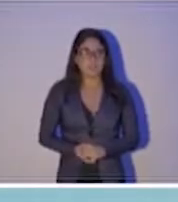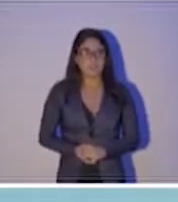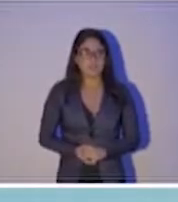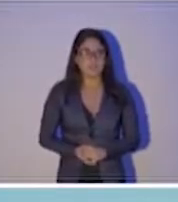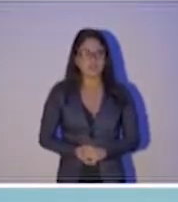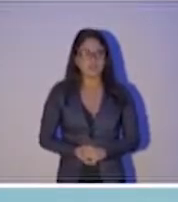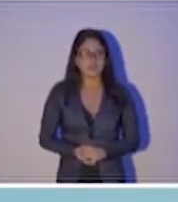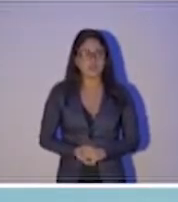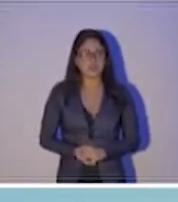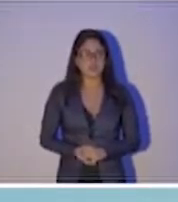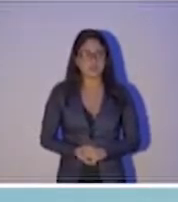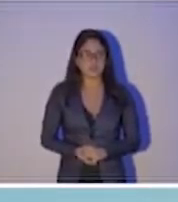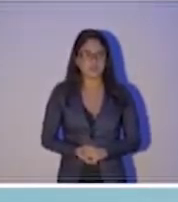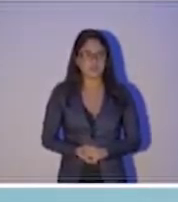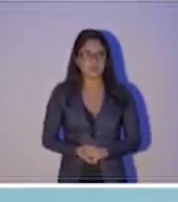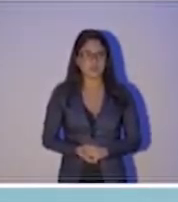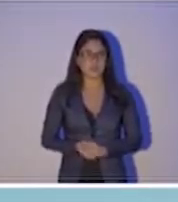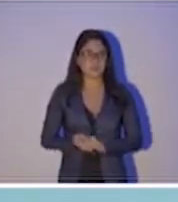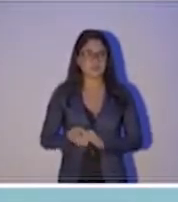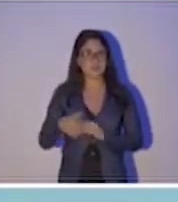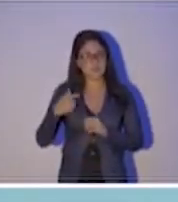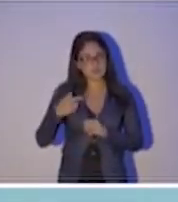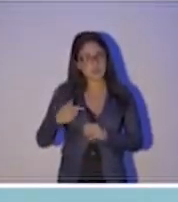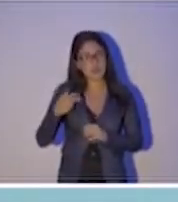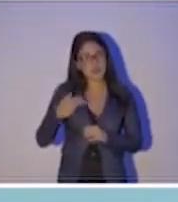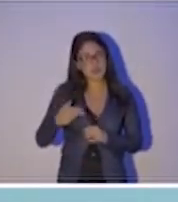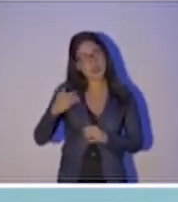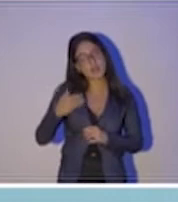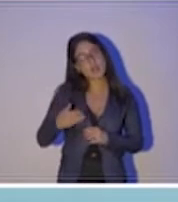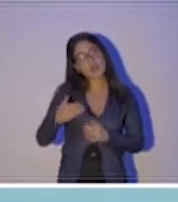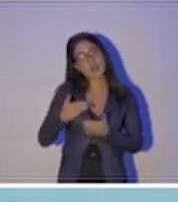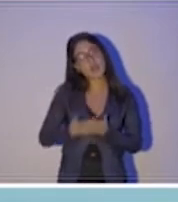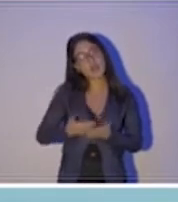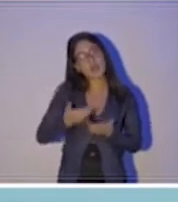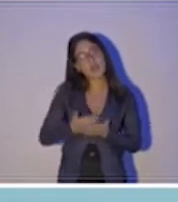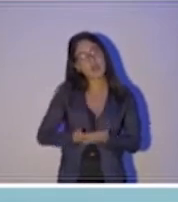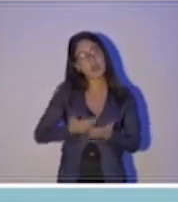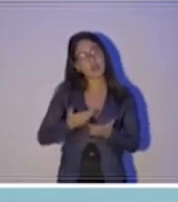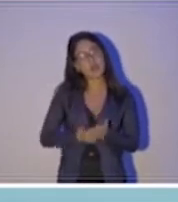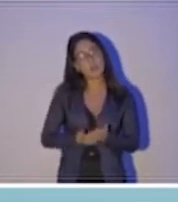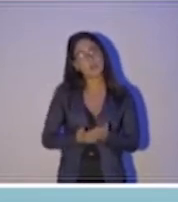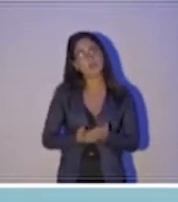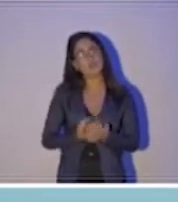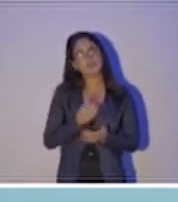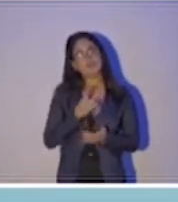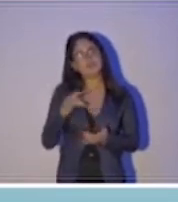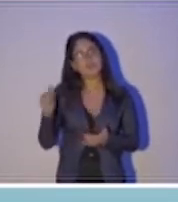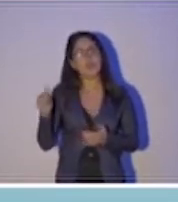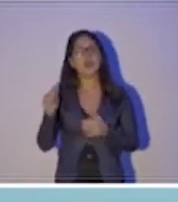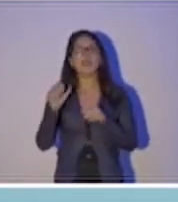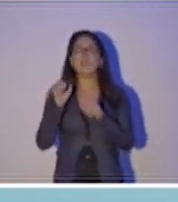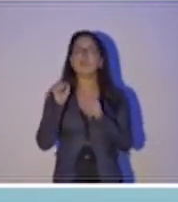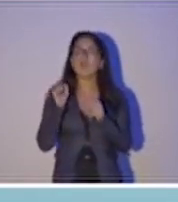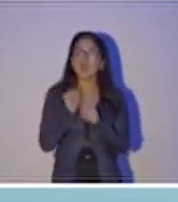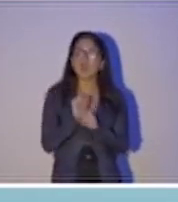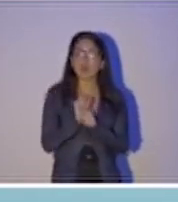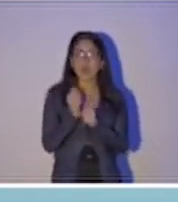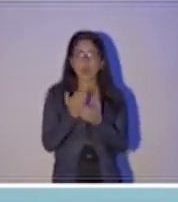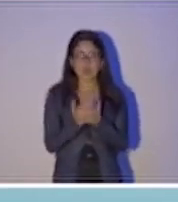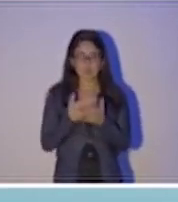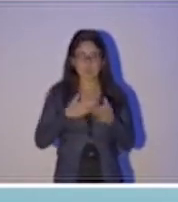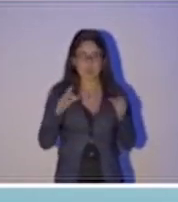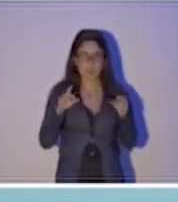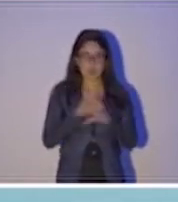Numa das nossas, depois de algumas semanas de aula, o Juan esperou que a minha aula acabasse, me procurou e disse: professor, eu